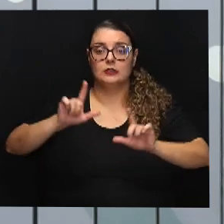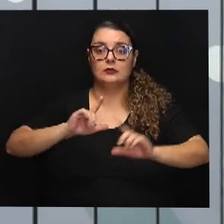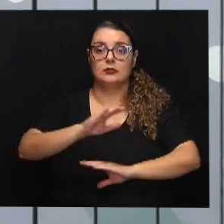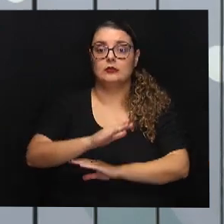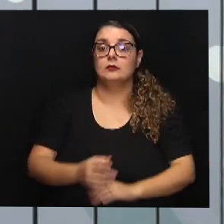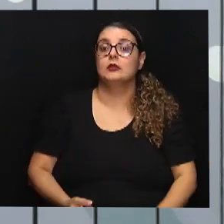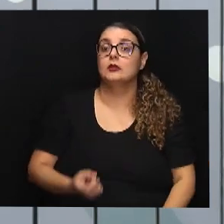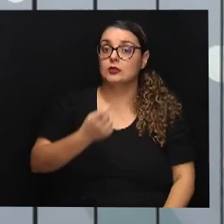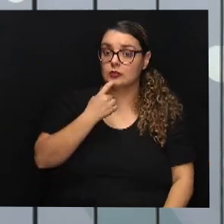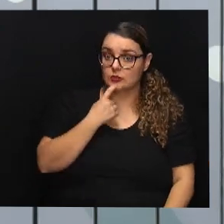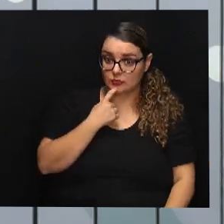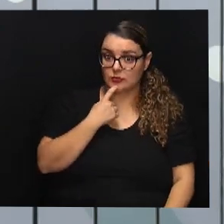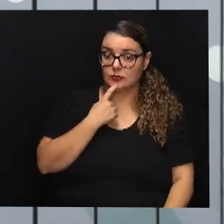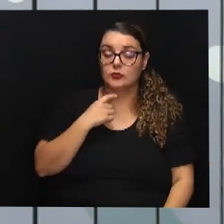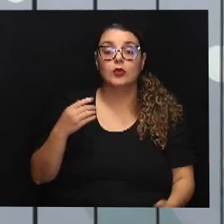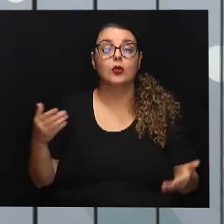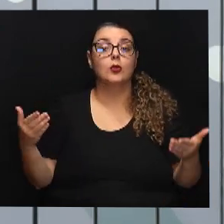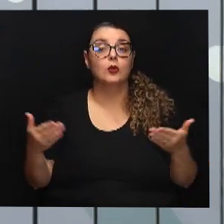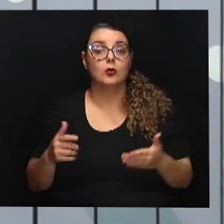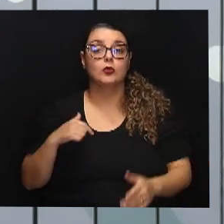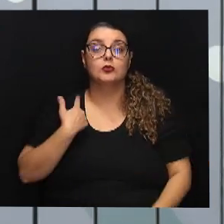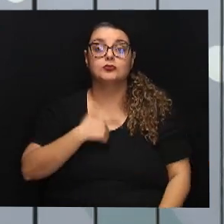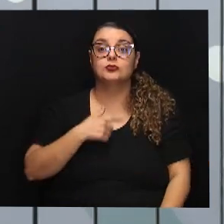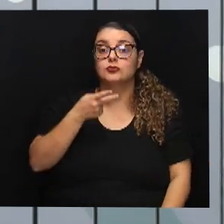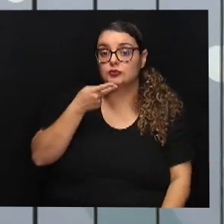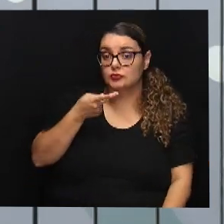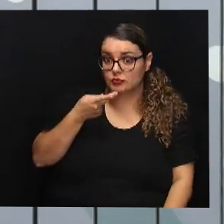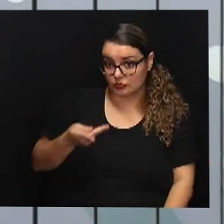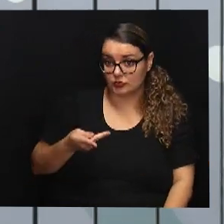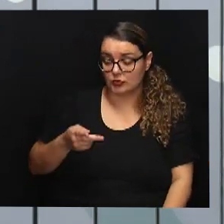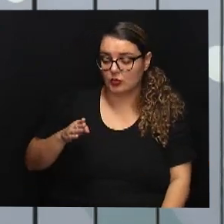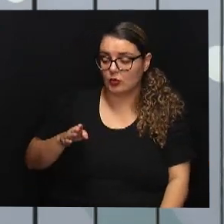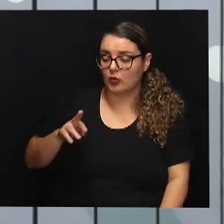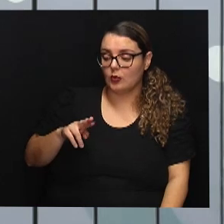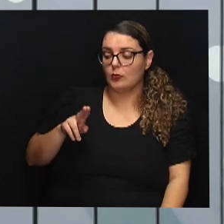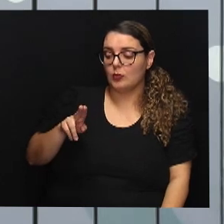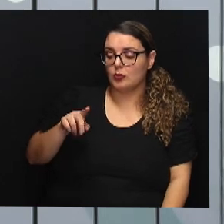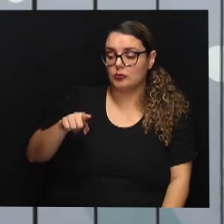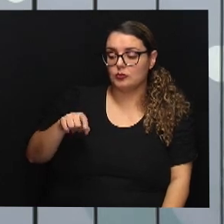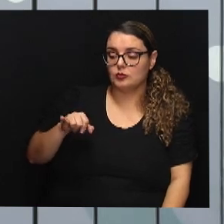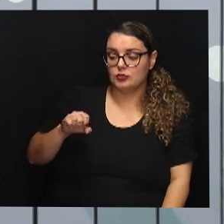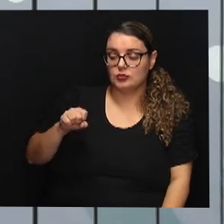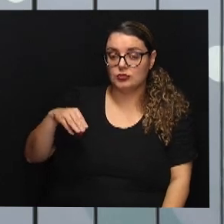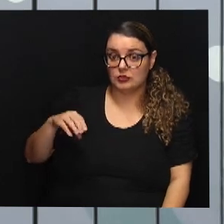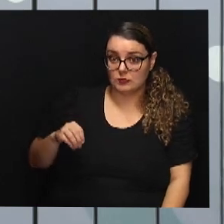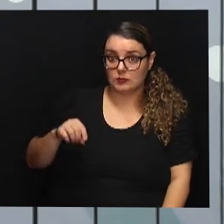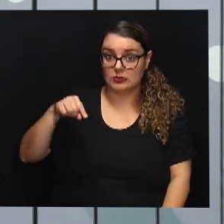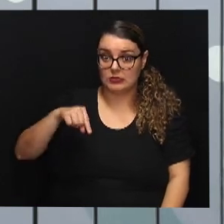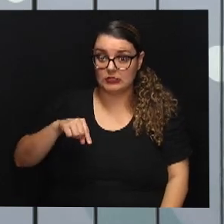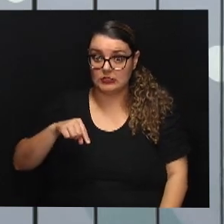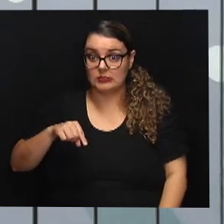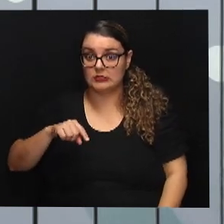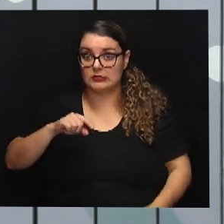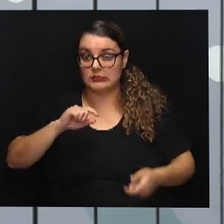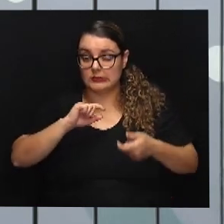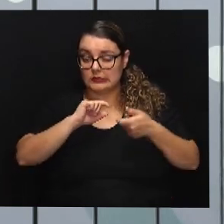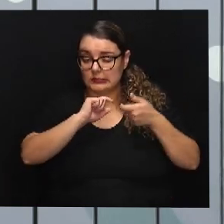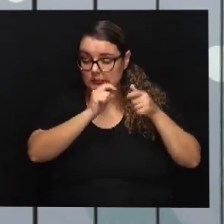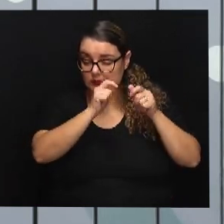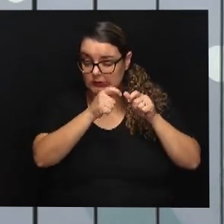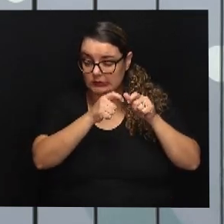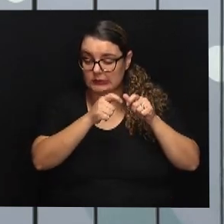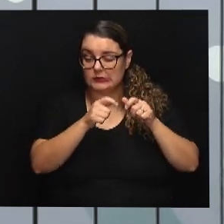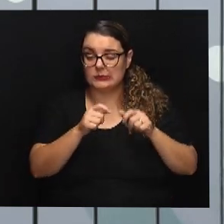Olá pessoal, mais um Saúde Agora começando aqui na programação da TV Câmara Campinas. E hoje nós vamos falar